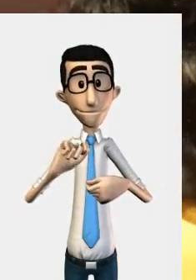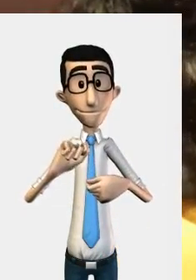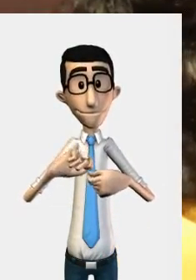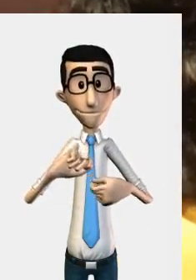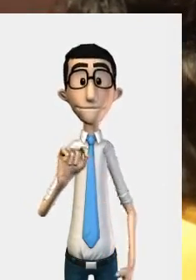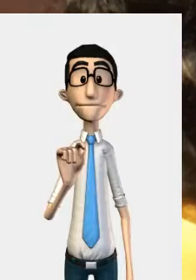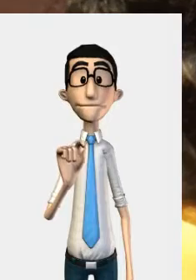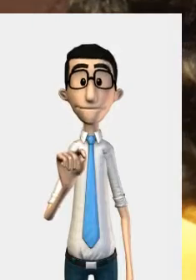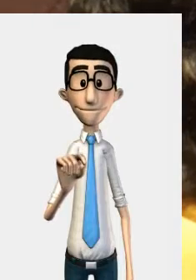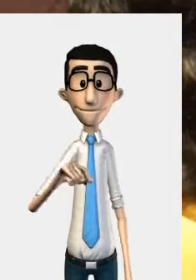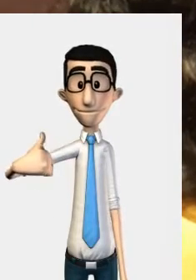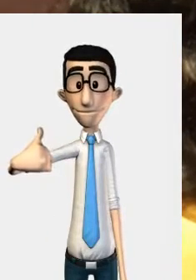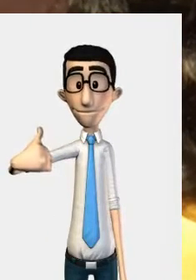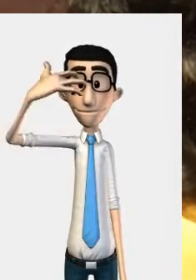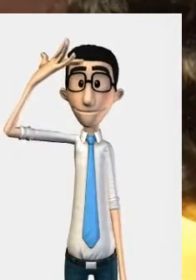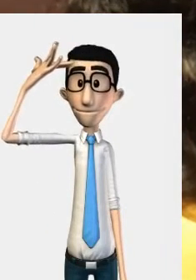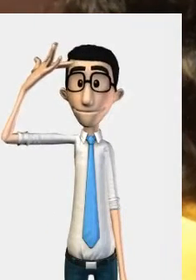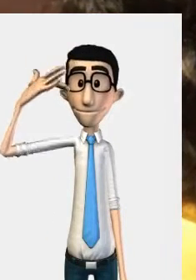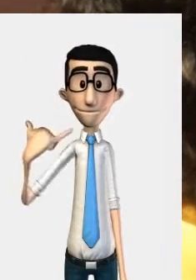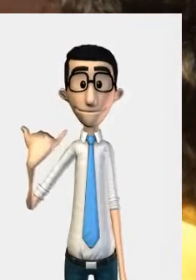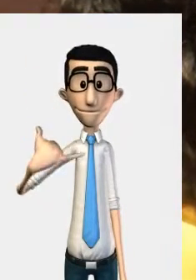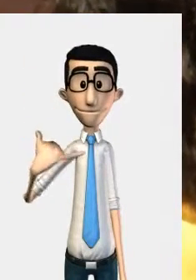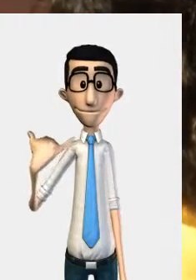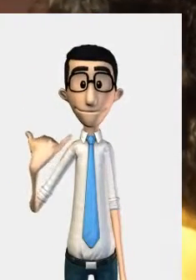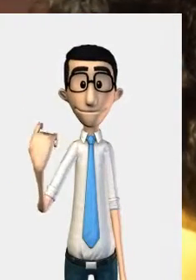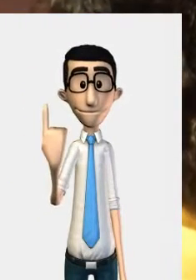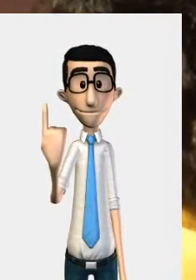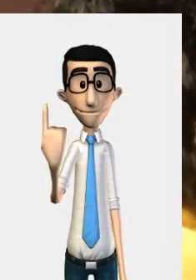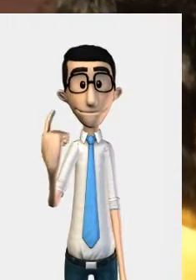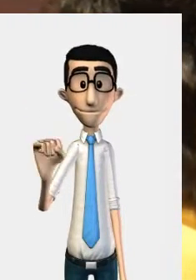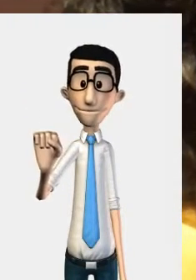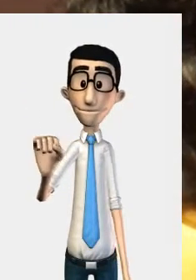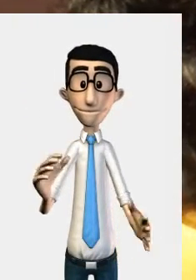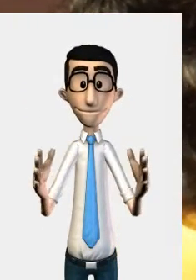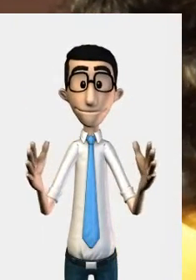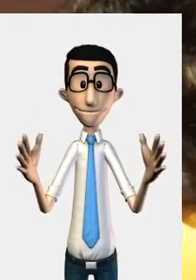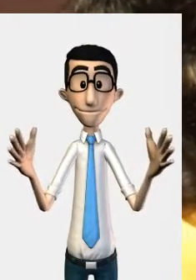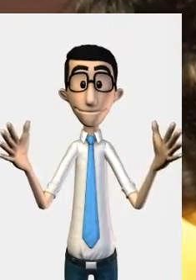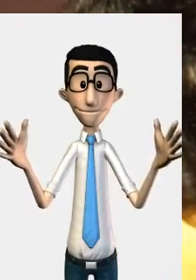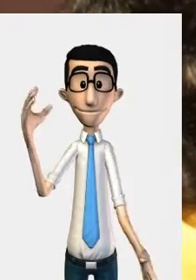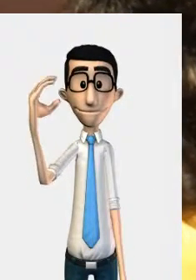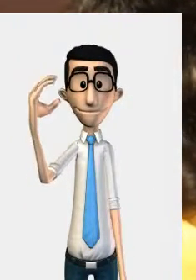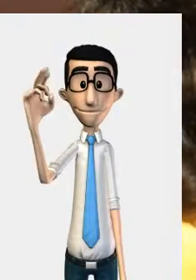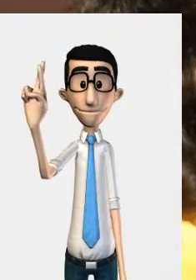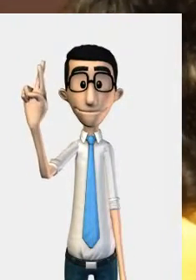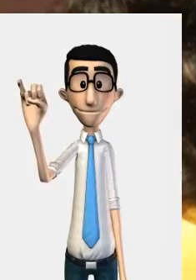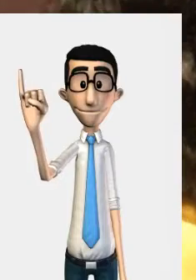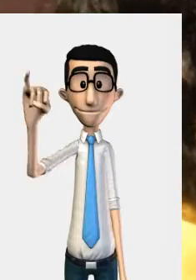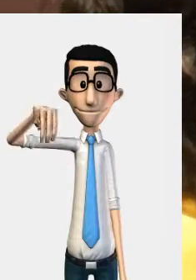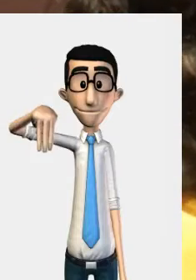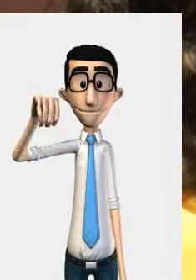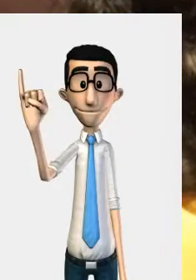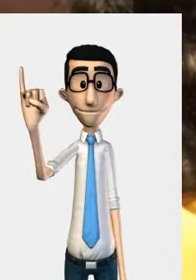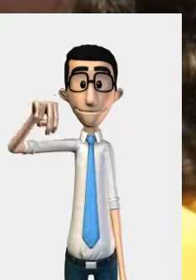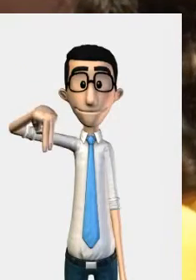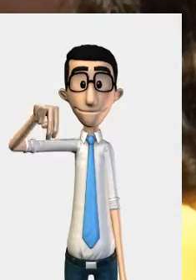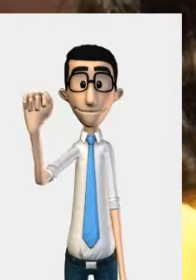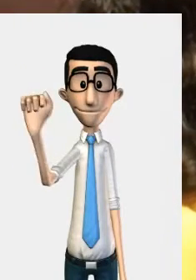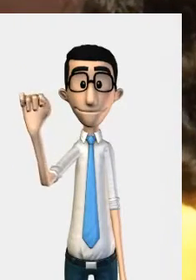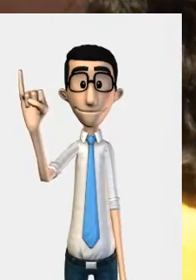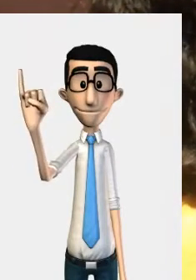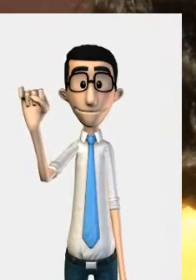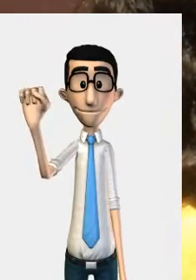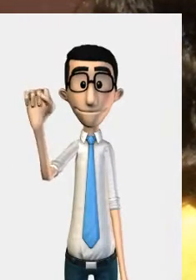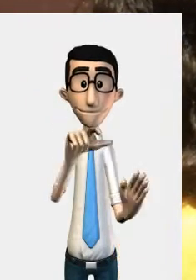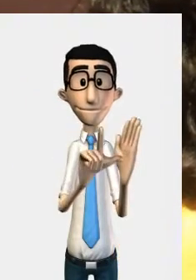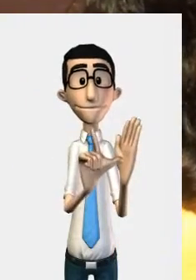melhor daqui, porque o que eu via? Que as pessoas iam para lá e não queriam ensinar. Era muito difícil alguém poder te ensinar, você tem que quase que